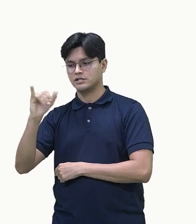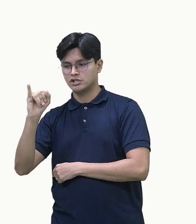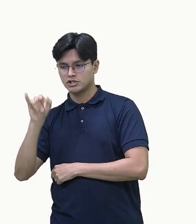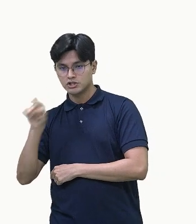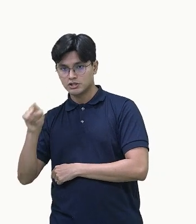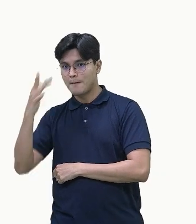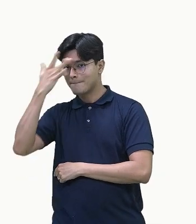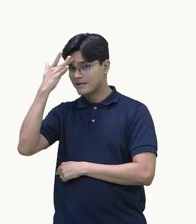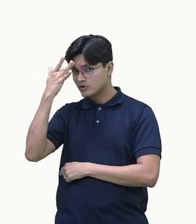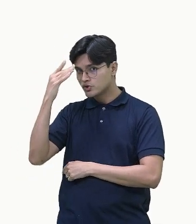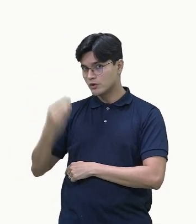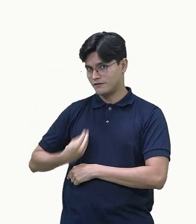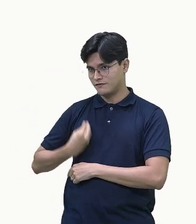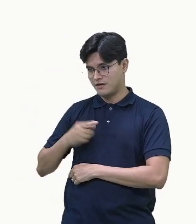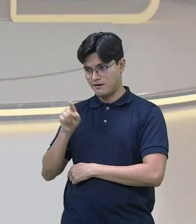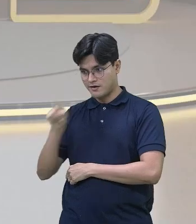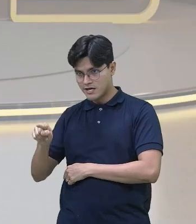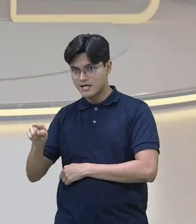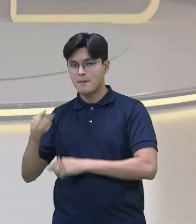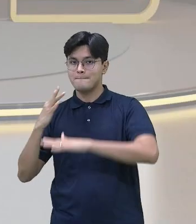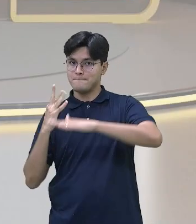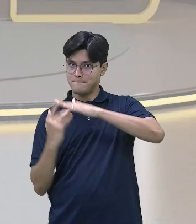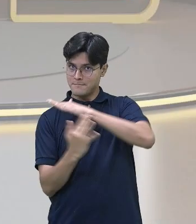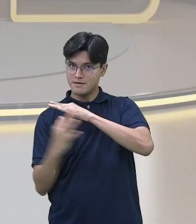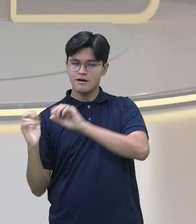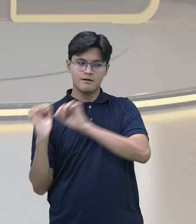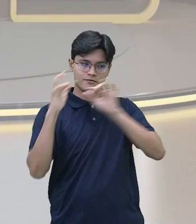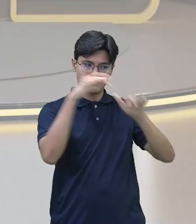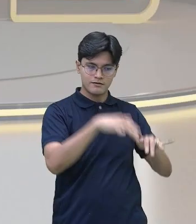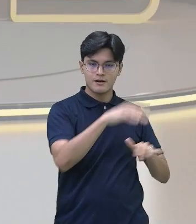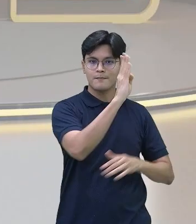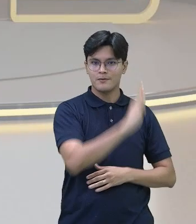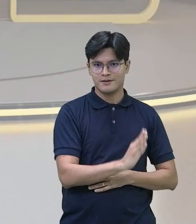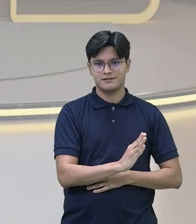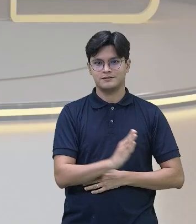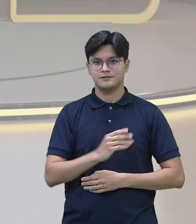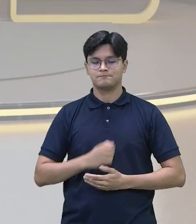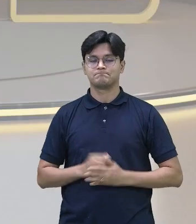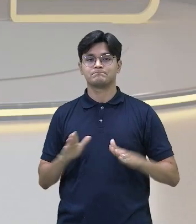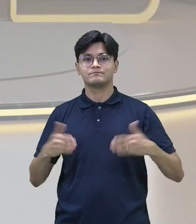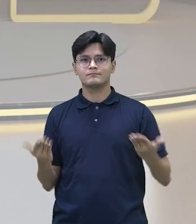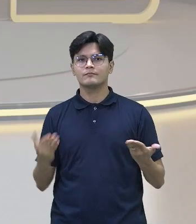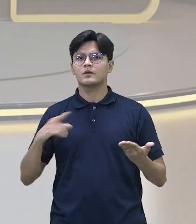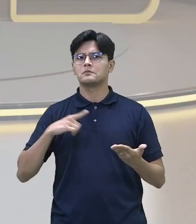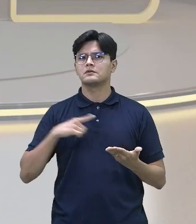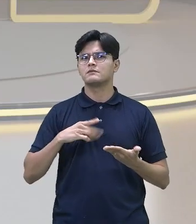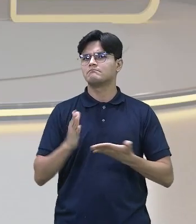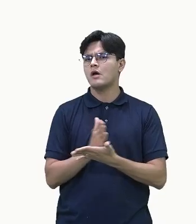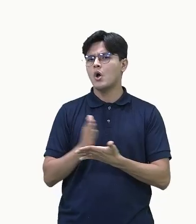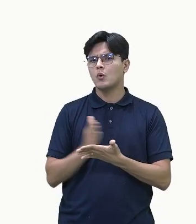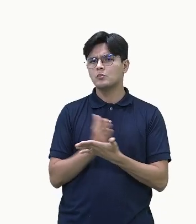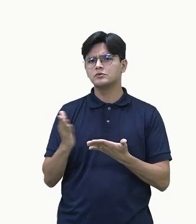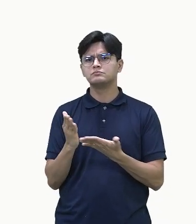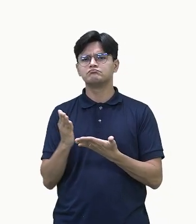e econômicas. Então nós temos aí também algumas causas para essa migração, olha